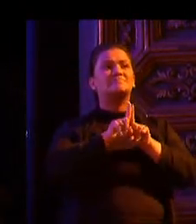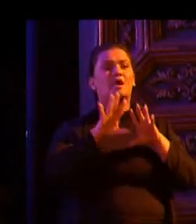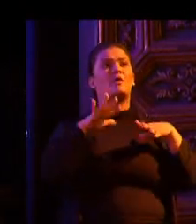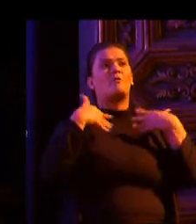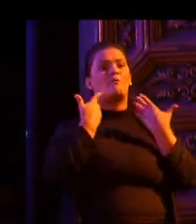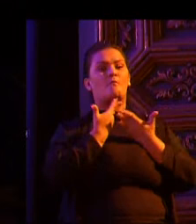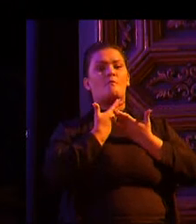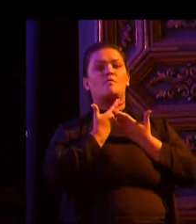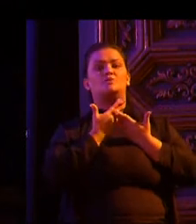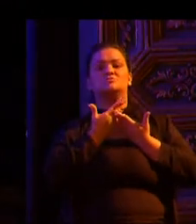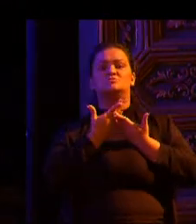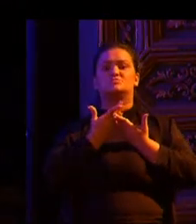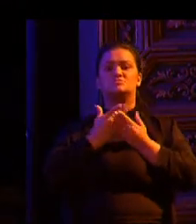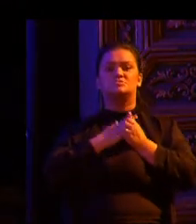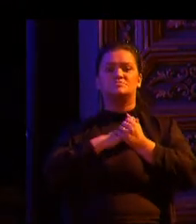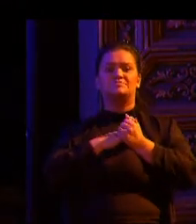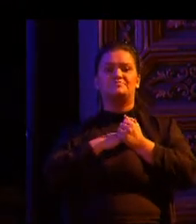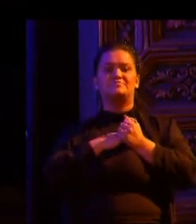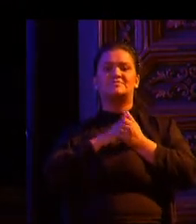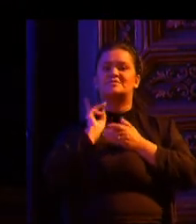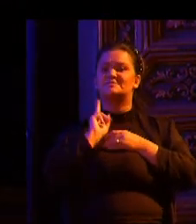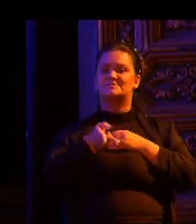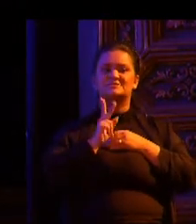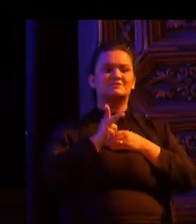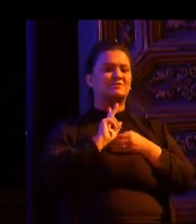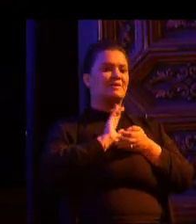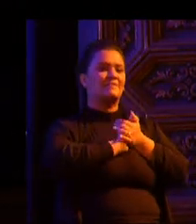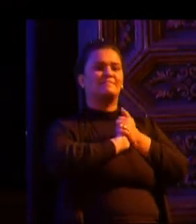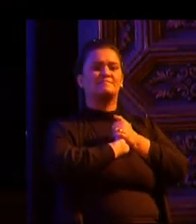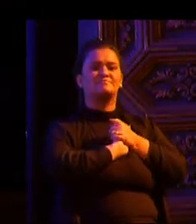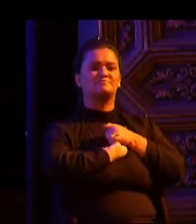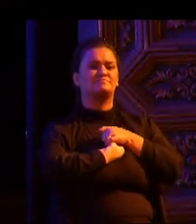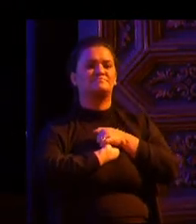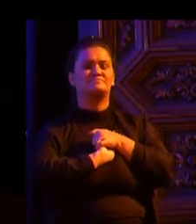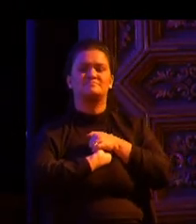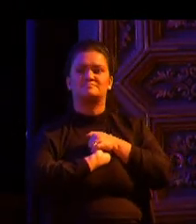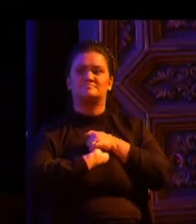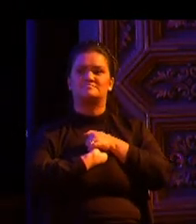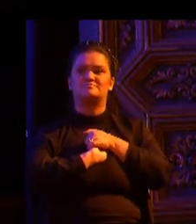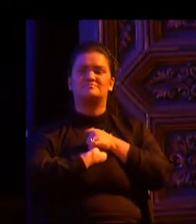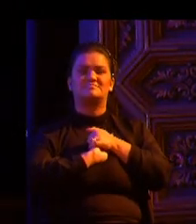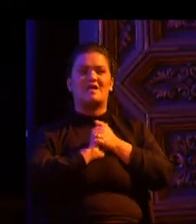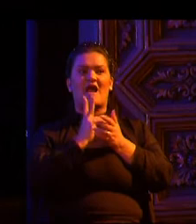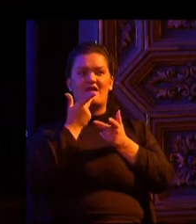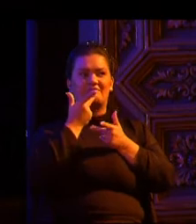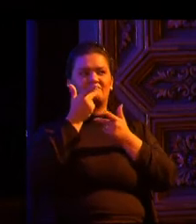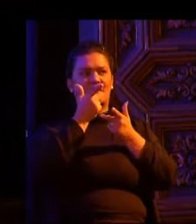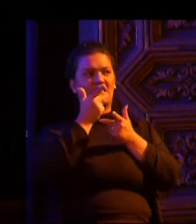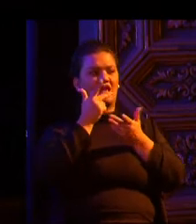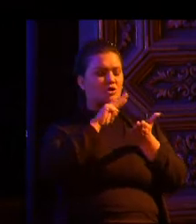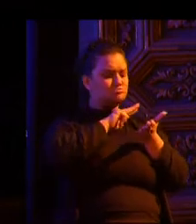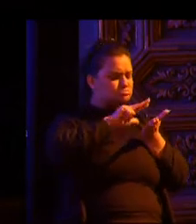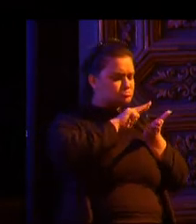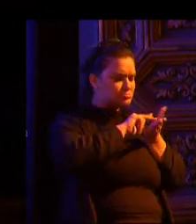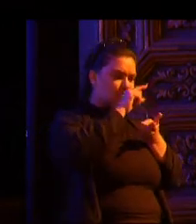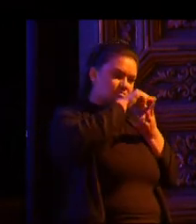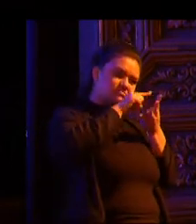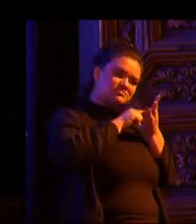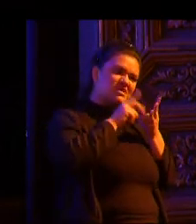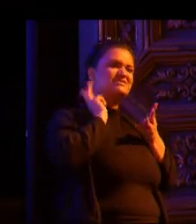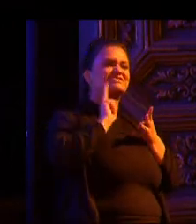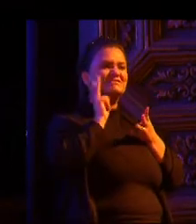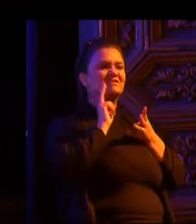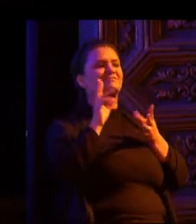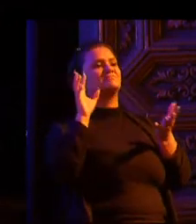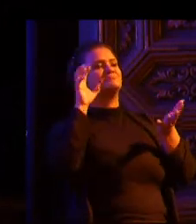está sempre nessa situação de ser indicado a alguma coisa nacional, é sempre na categoria